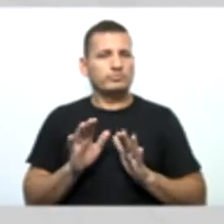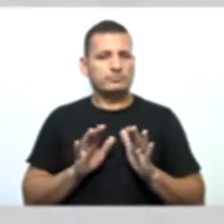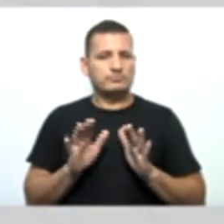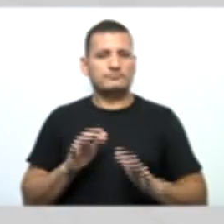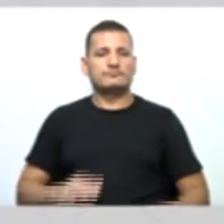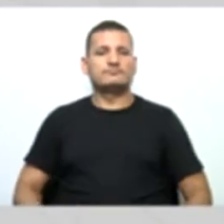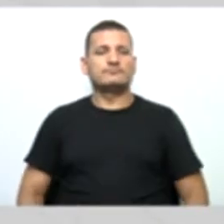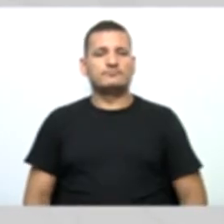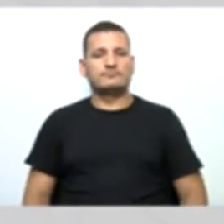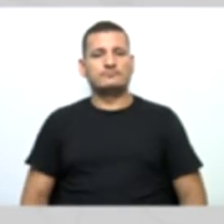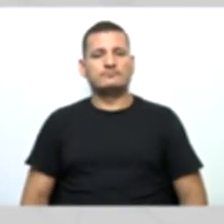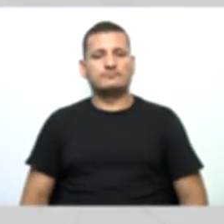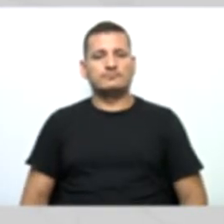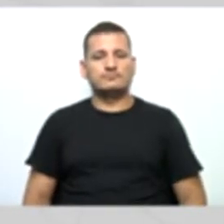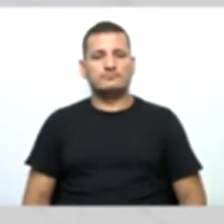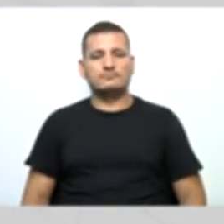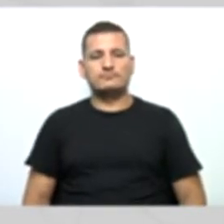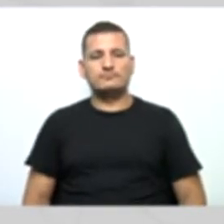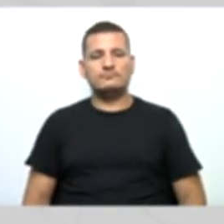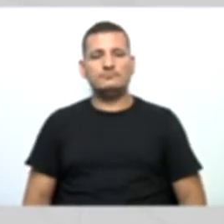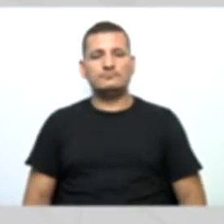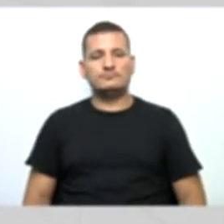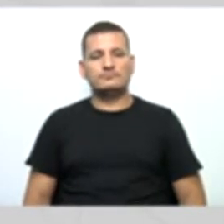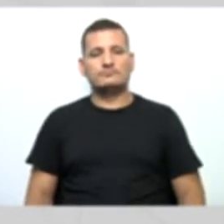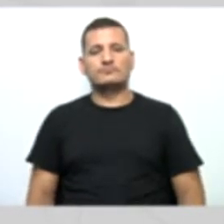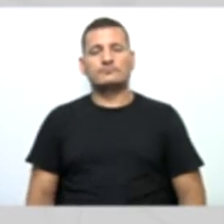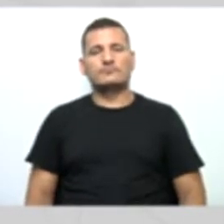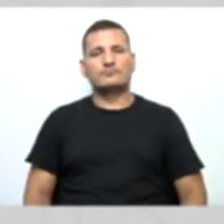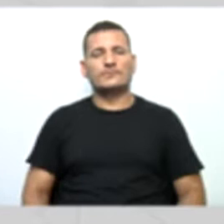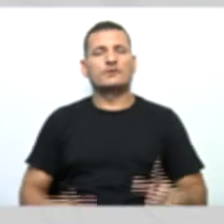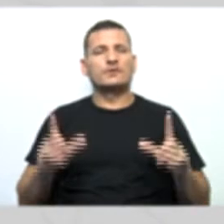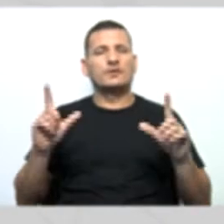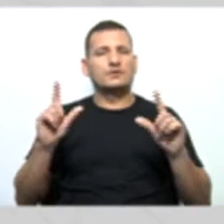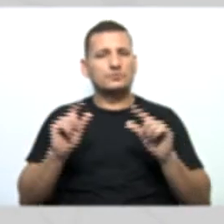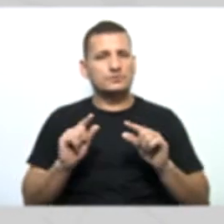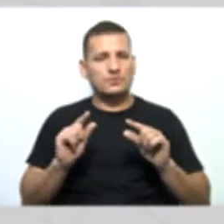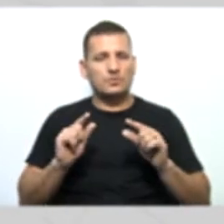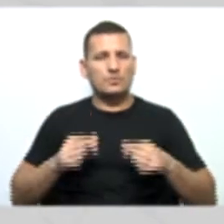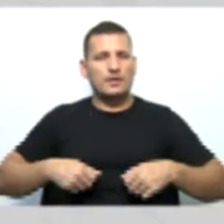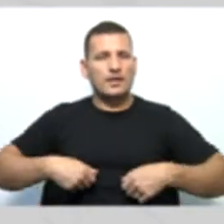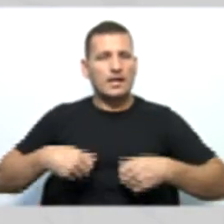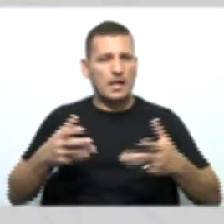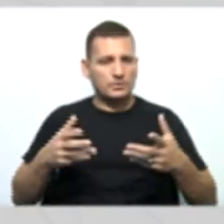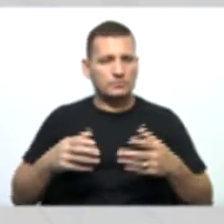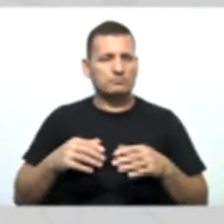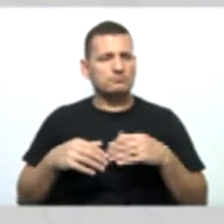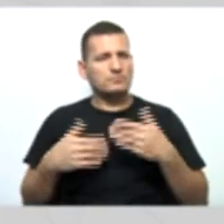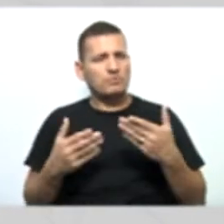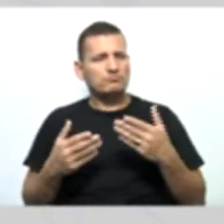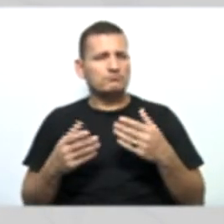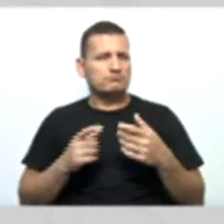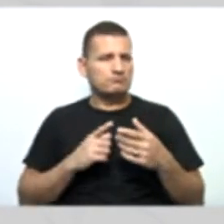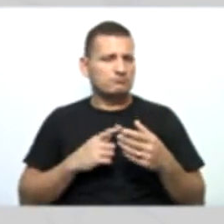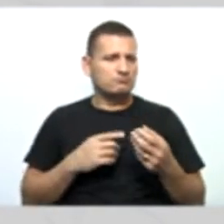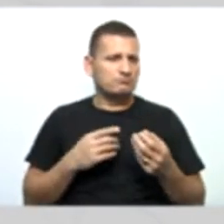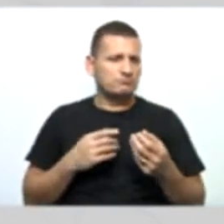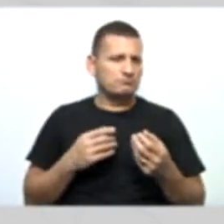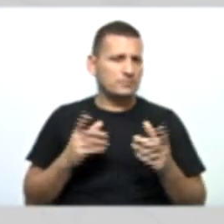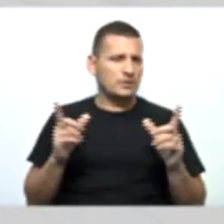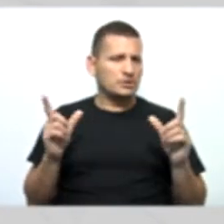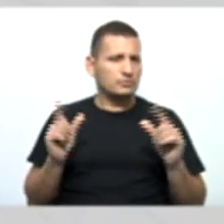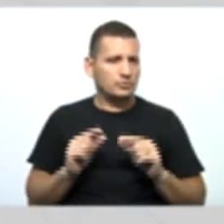Continuando aqui, redução do custo no desenvolvimento. Como assim? Tem como reduzir o custo fazendo o